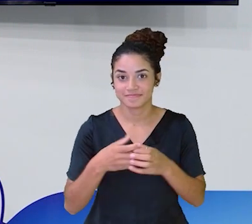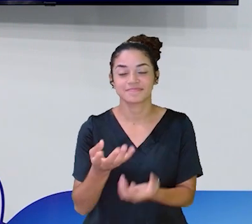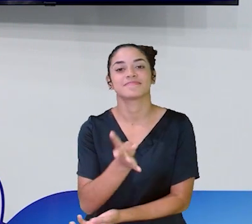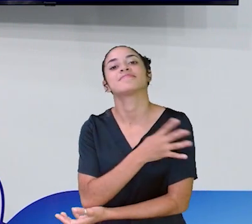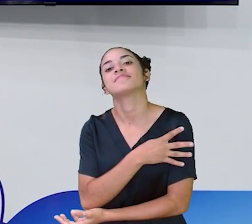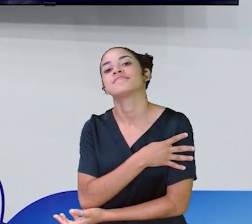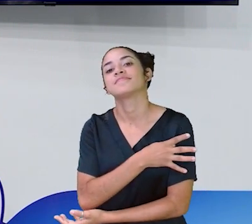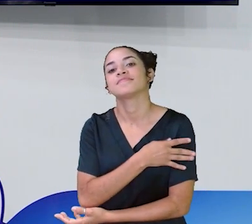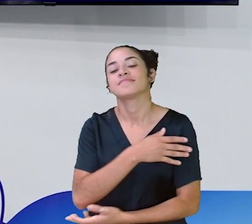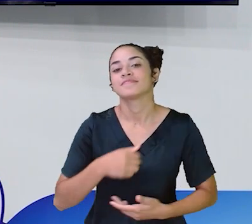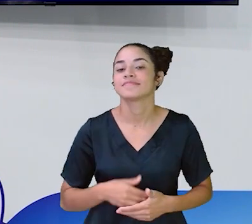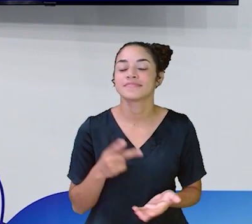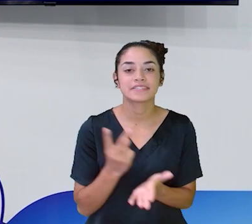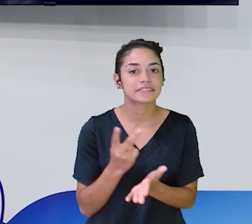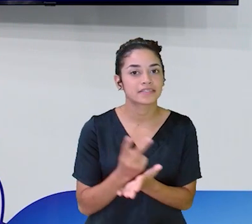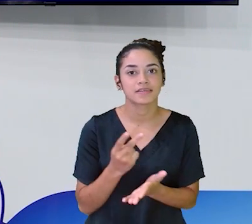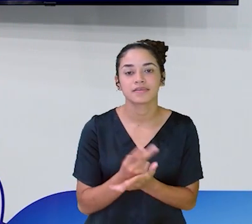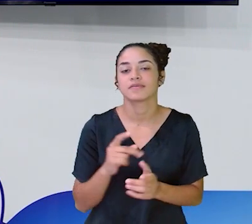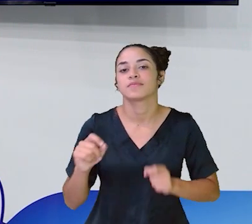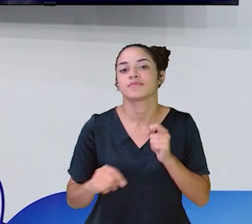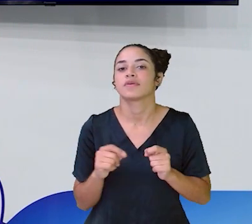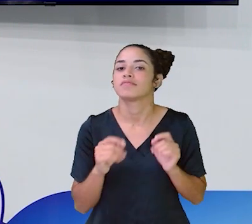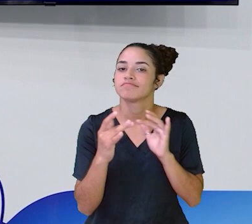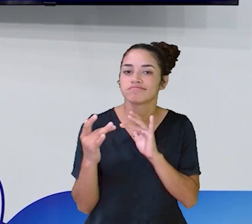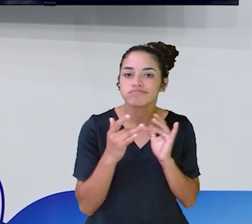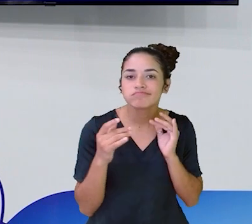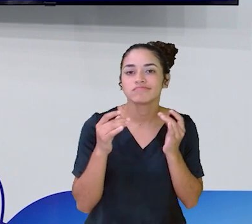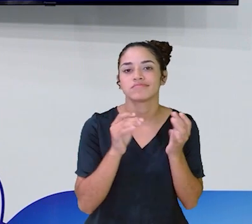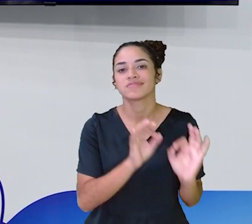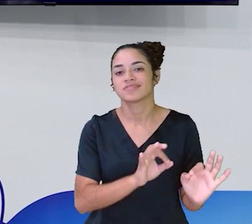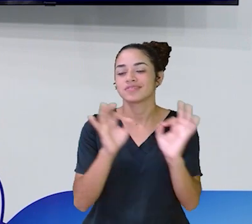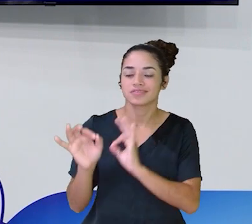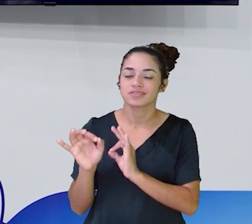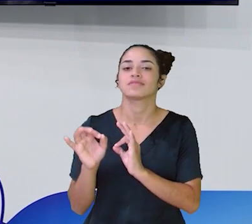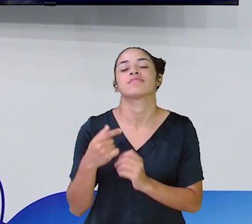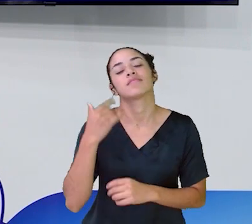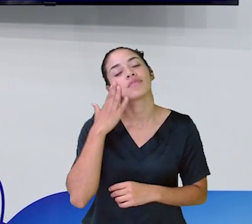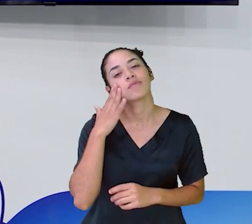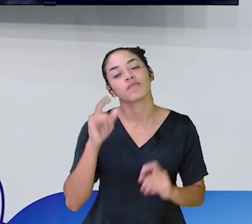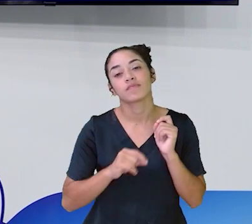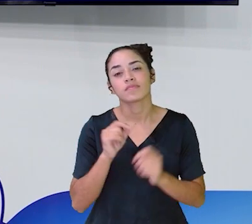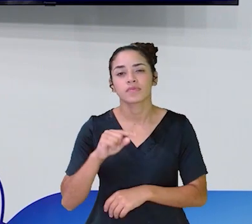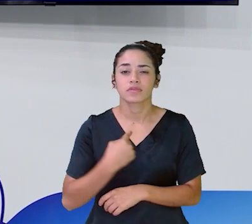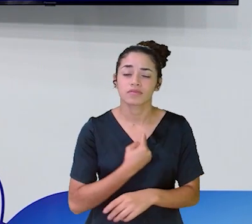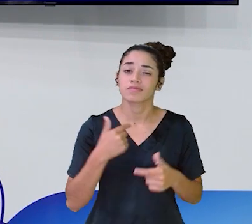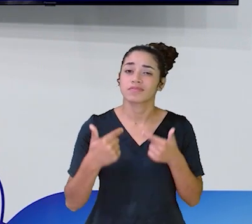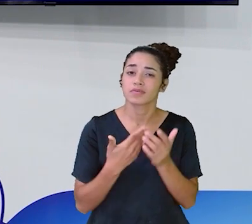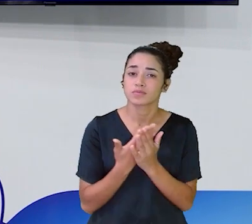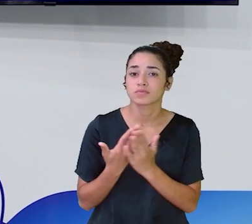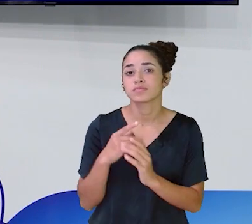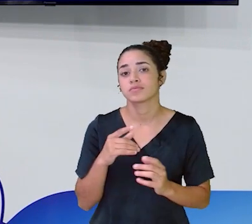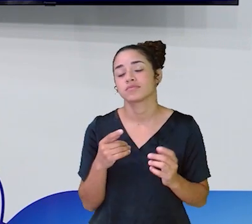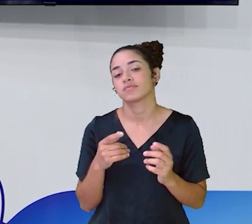quarto ano, sempre aí conectada, ligada aqui, sabe que a gente está trabalhando muito a